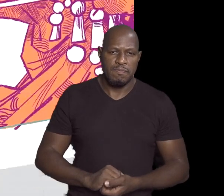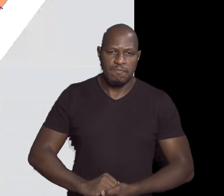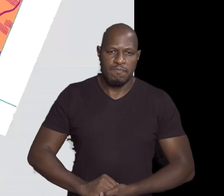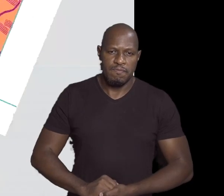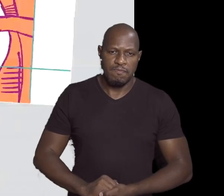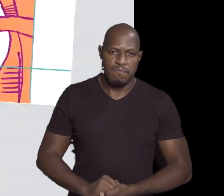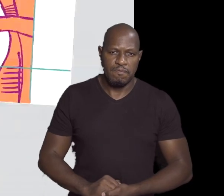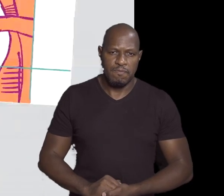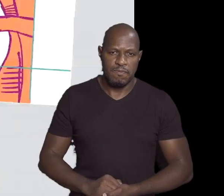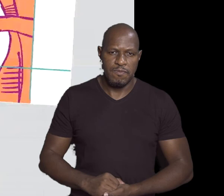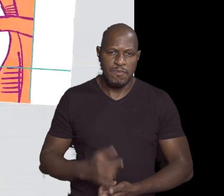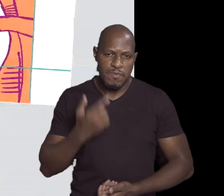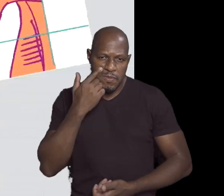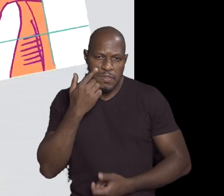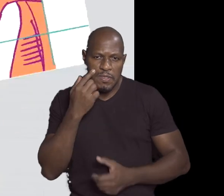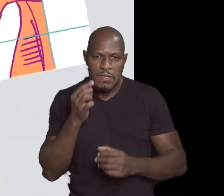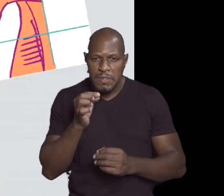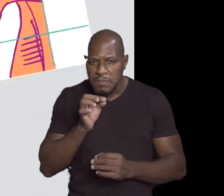eu falei que